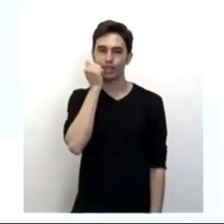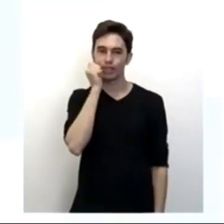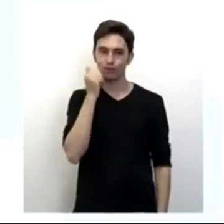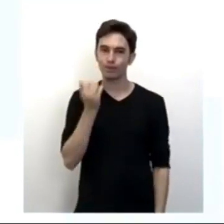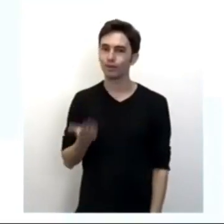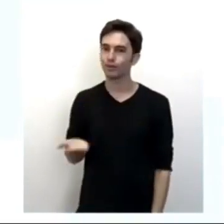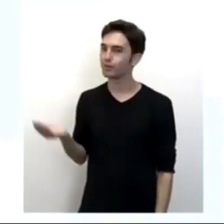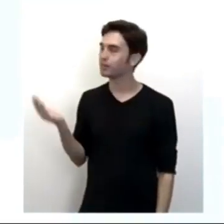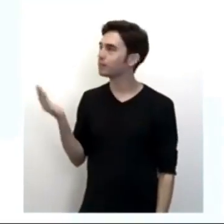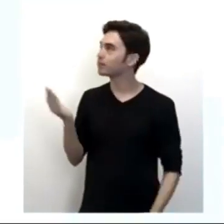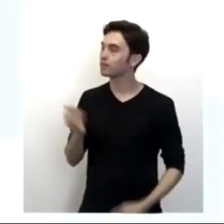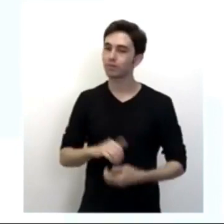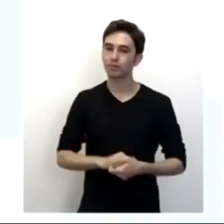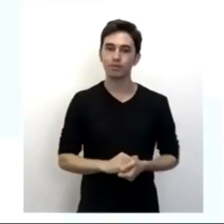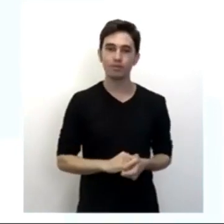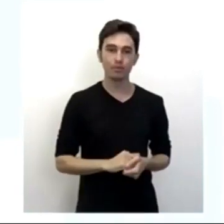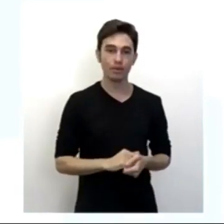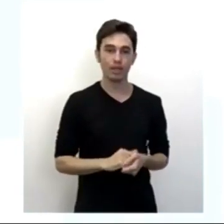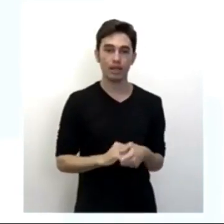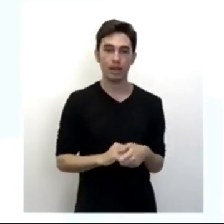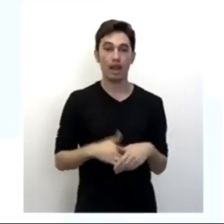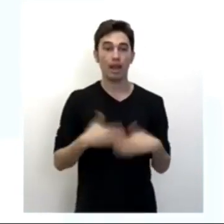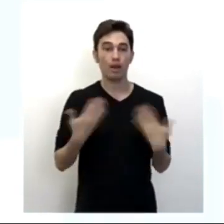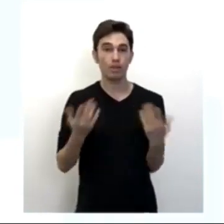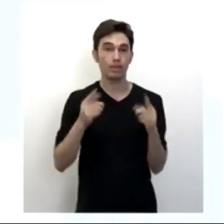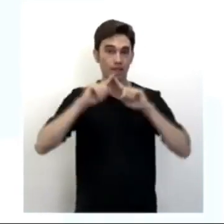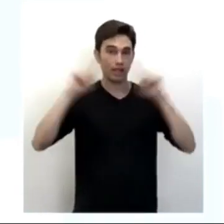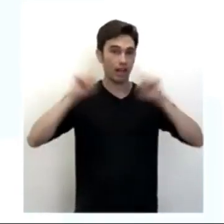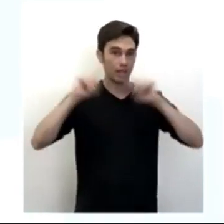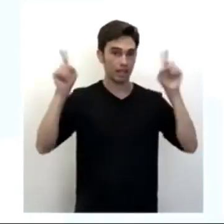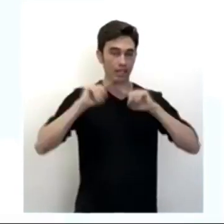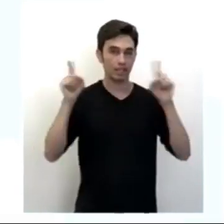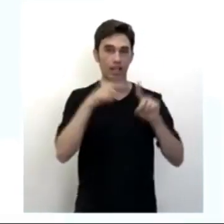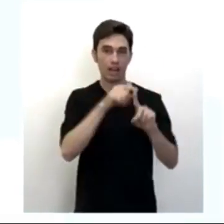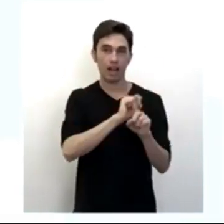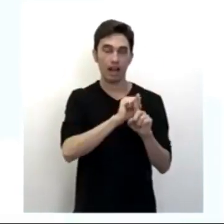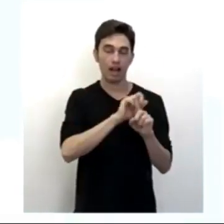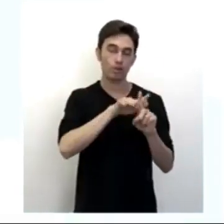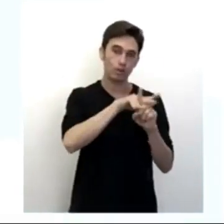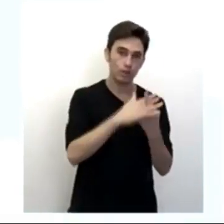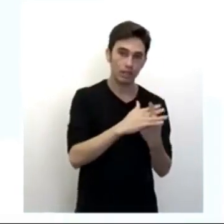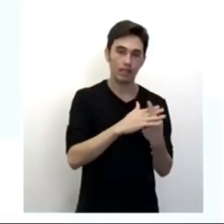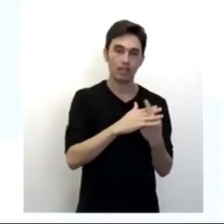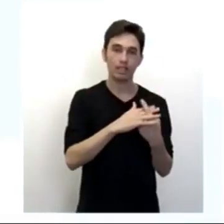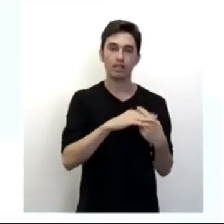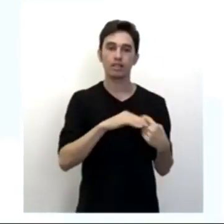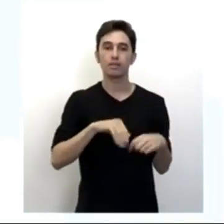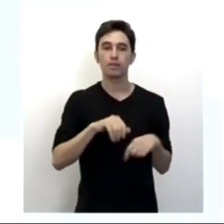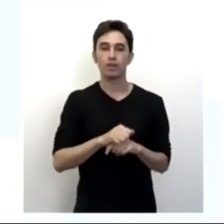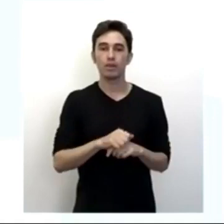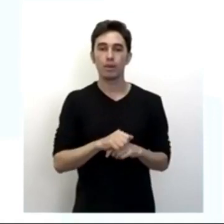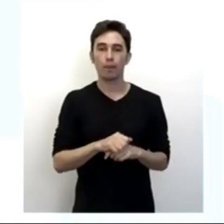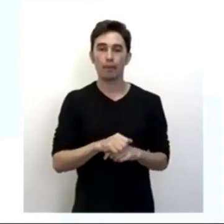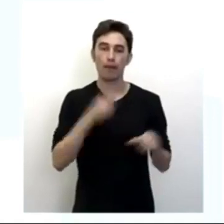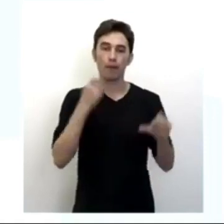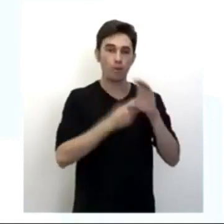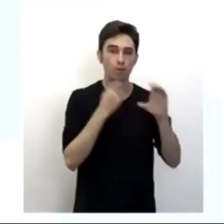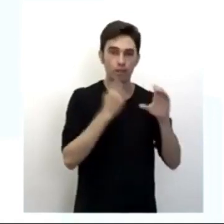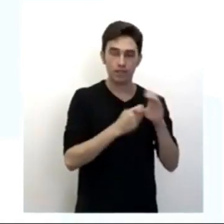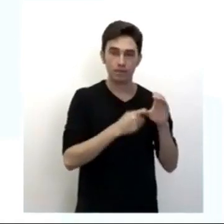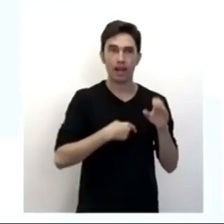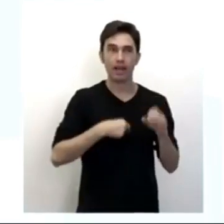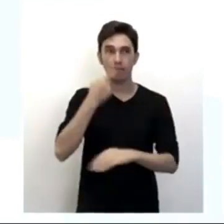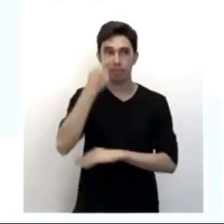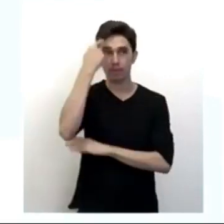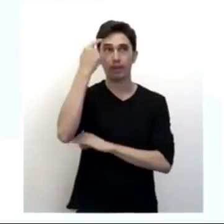Muito bem. Quando se faz a crítica ao socialismo marxista-leninista, ao comunismo, a primeira coisa que se vem à